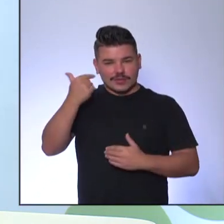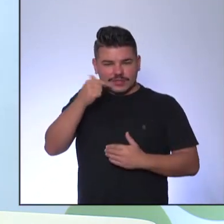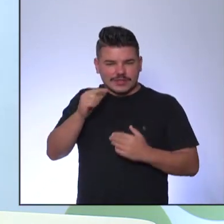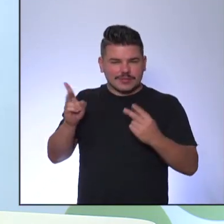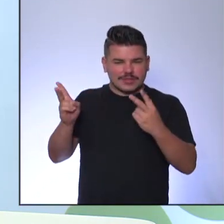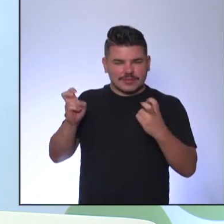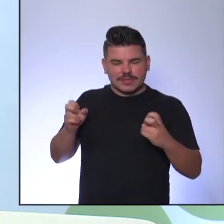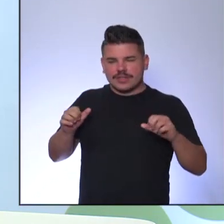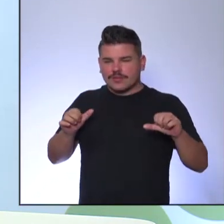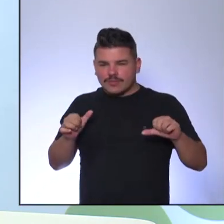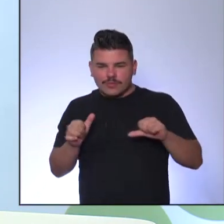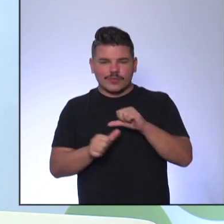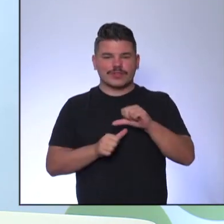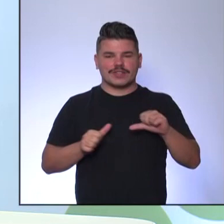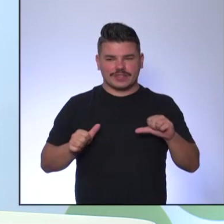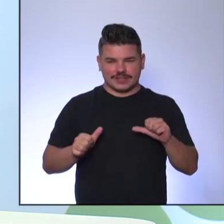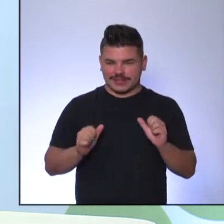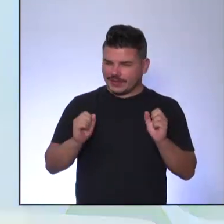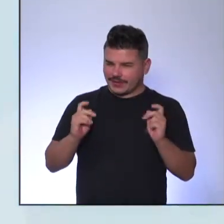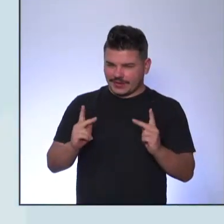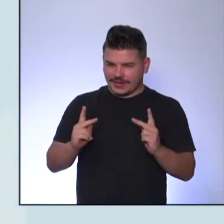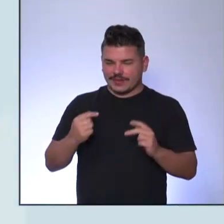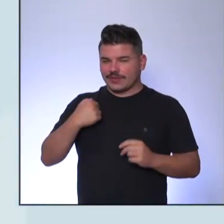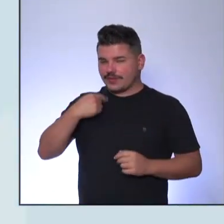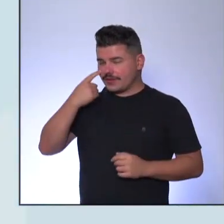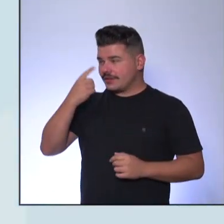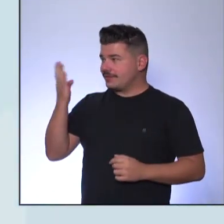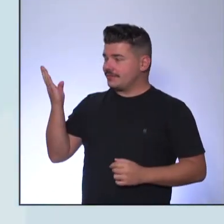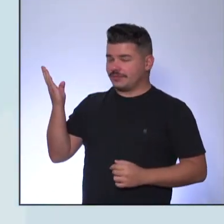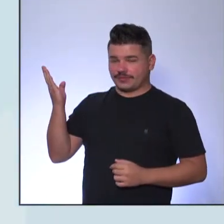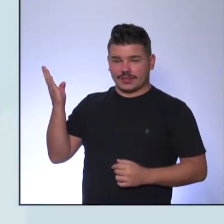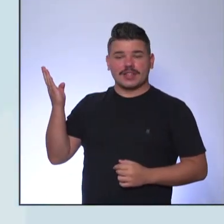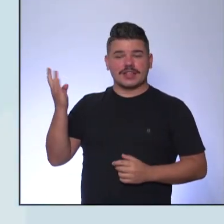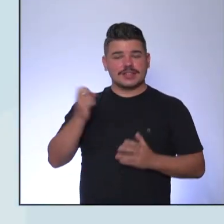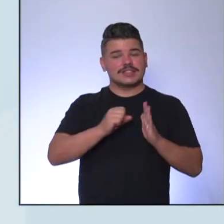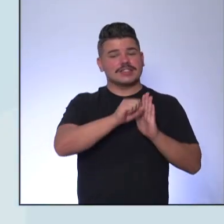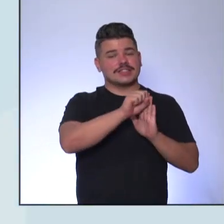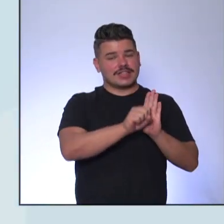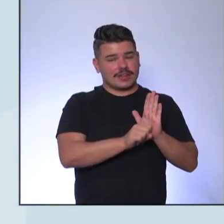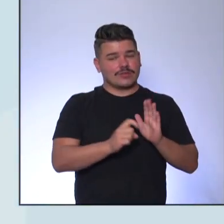essa mudança. Tá, ok? Olha aí o século XVI, como era